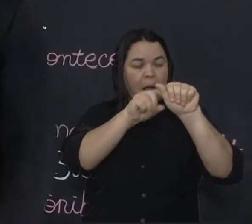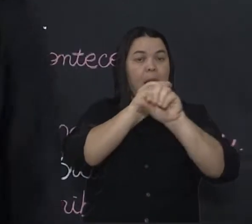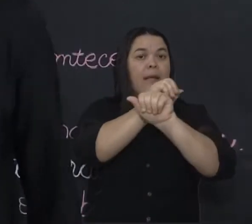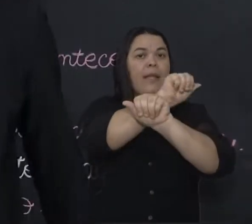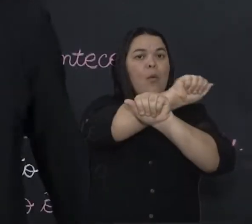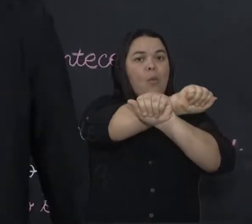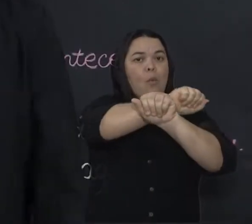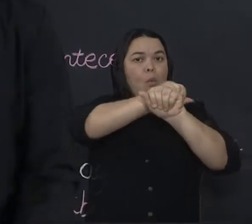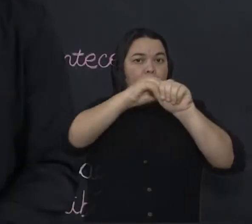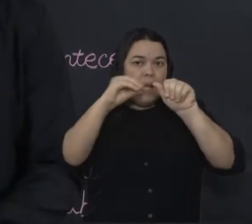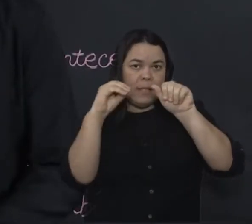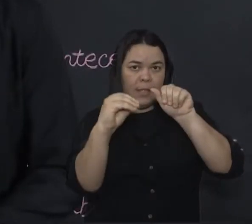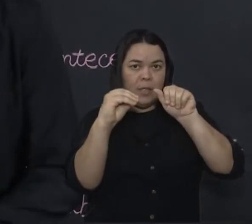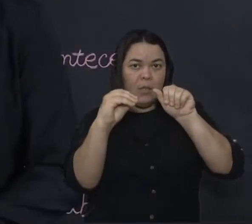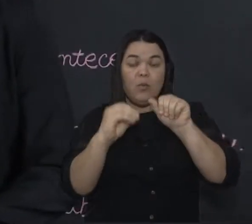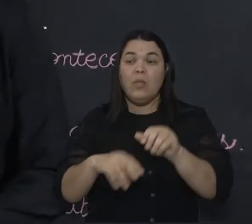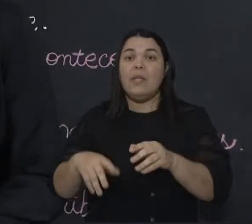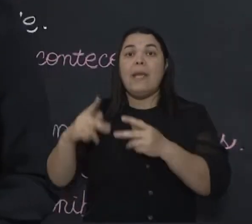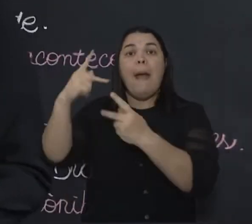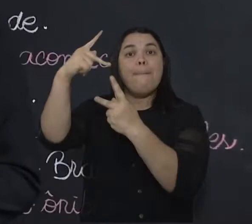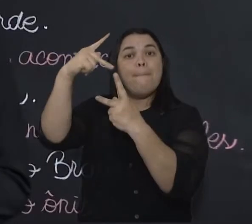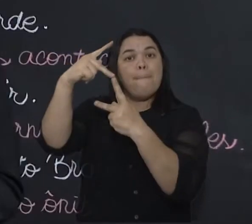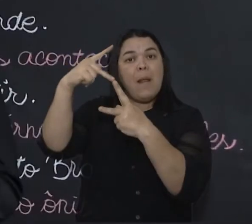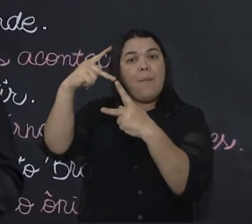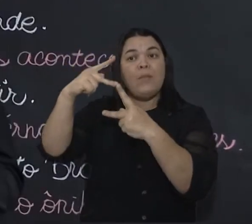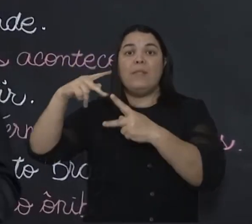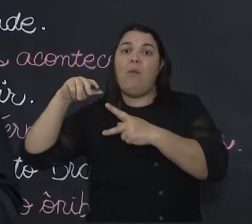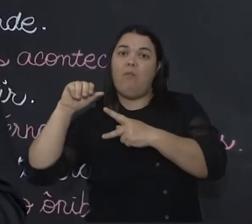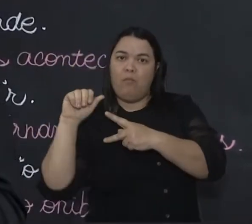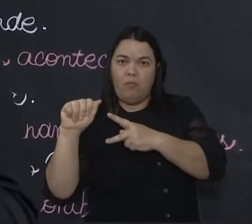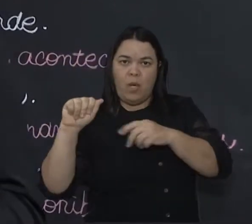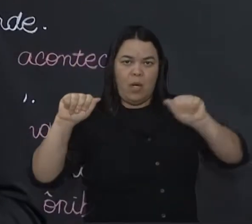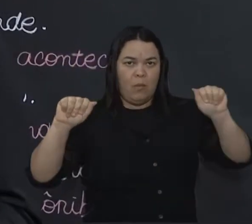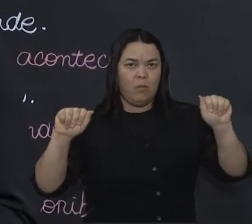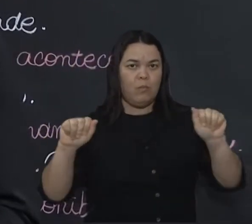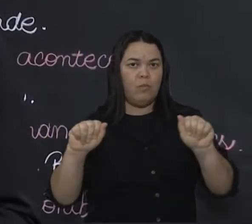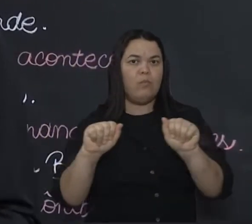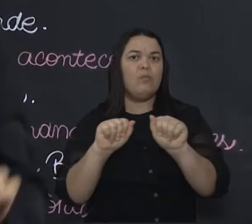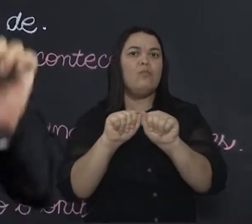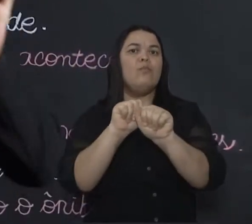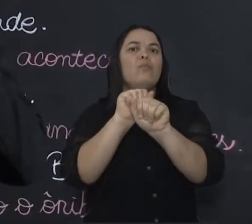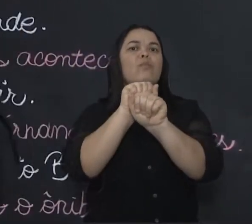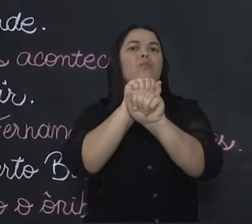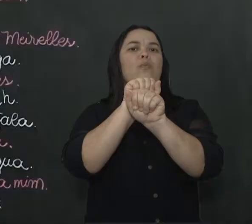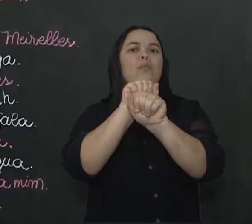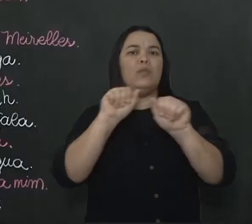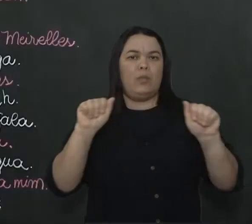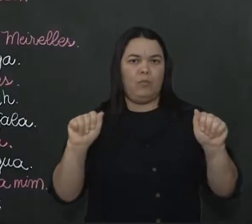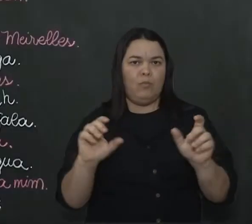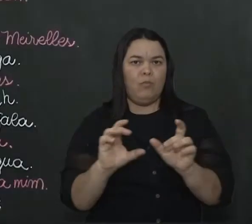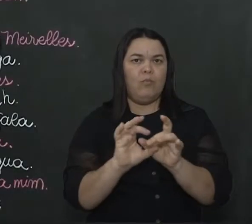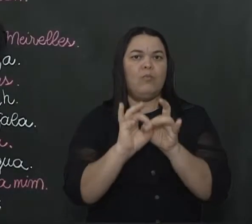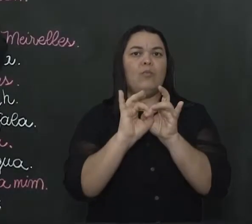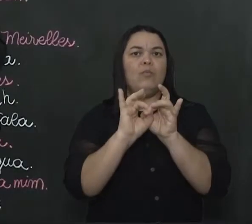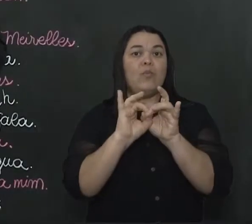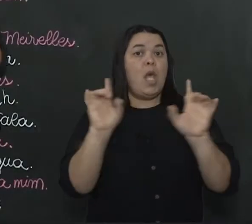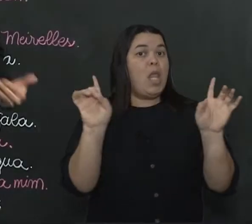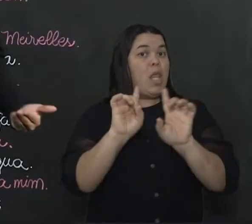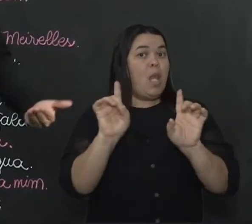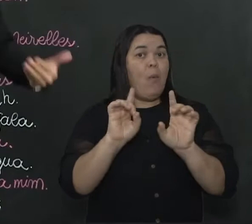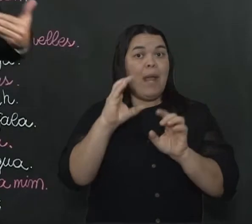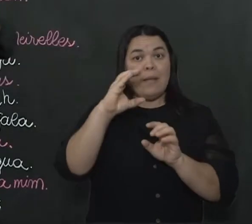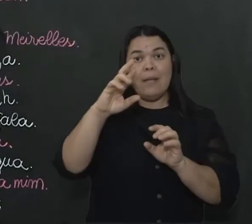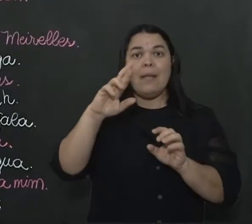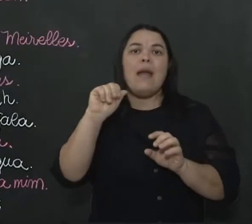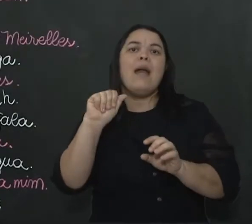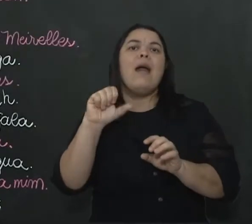entre o artigo A e a preposição A gera o que a gente chama de crase na língua portuguesa. Então, crase não é o acento,